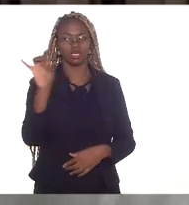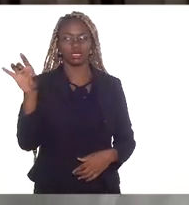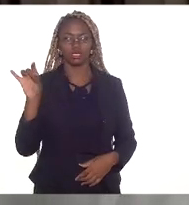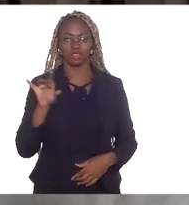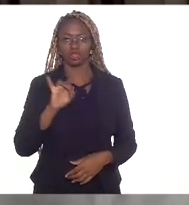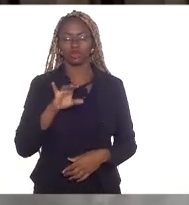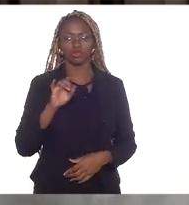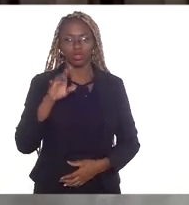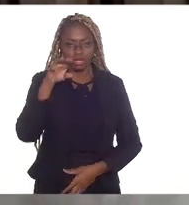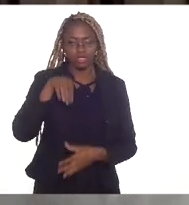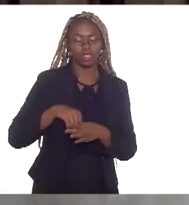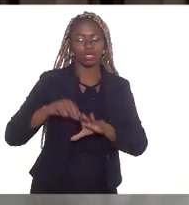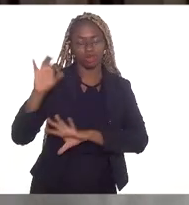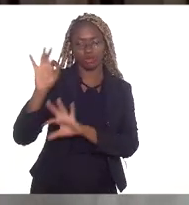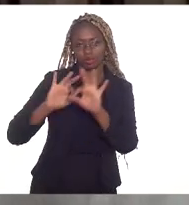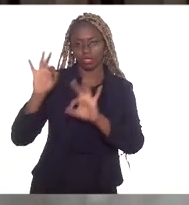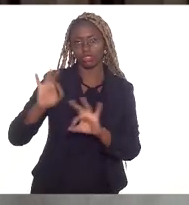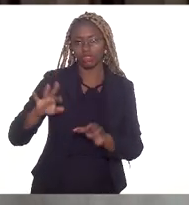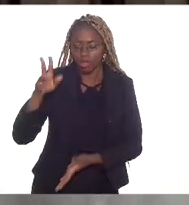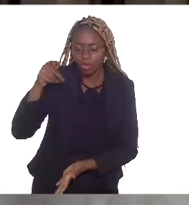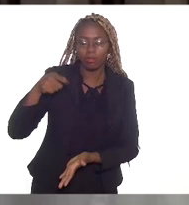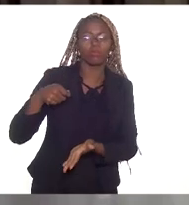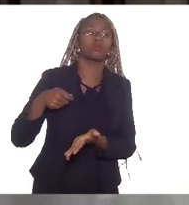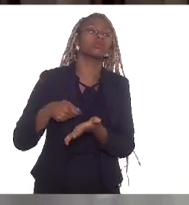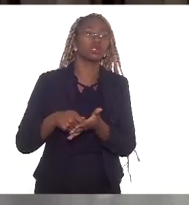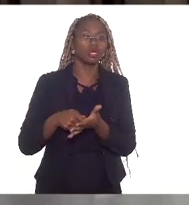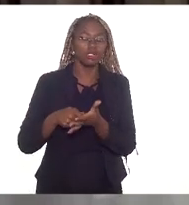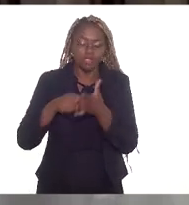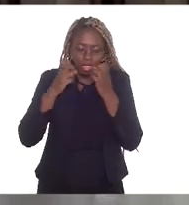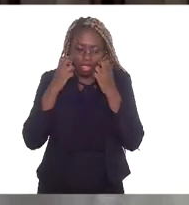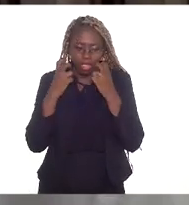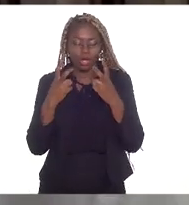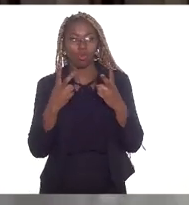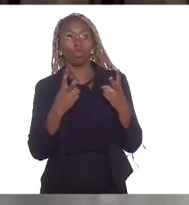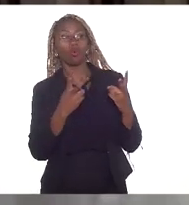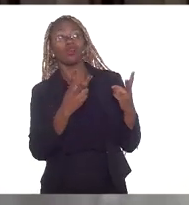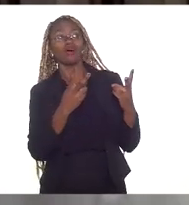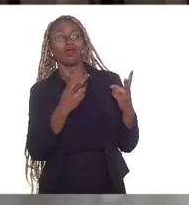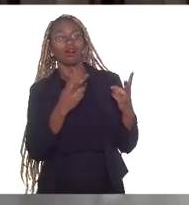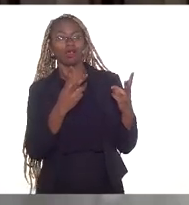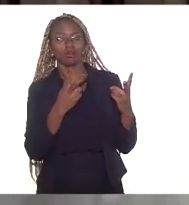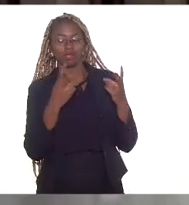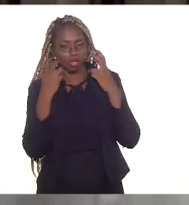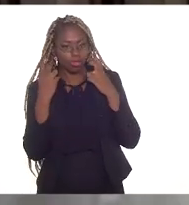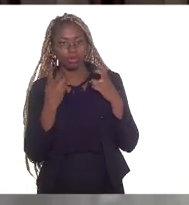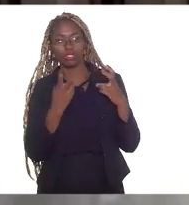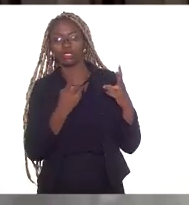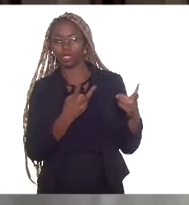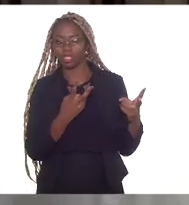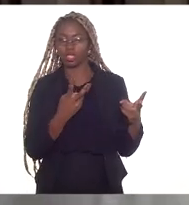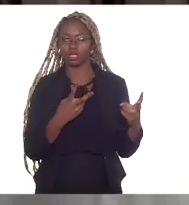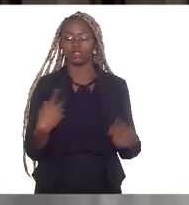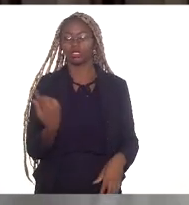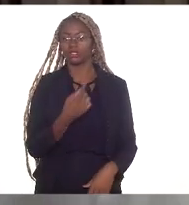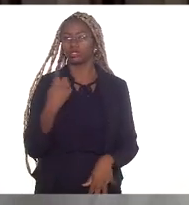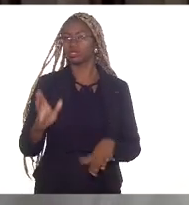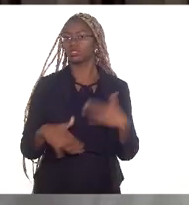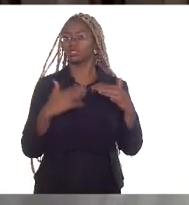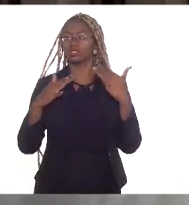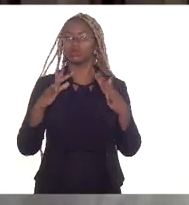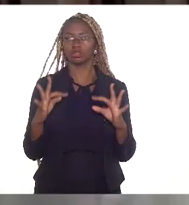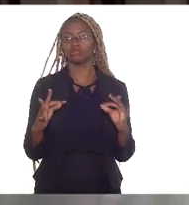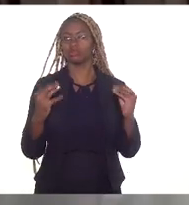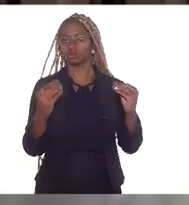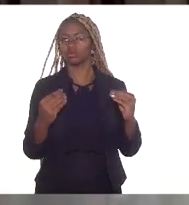no planejamento seja obrigado a olhar um pouquinho para o lado e nós pensemos como um todo. Por